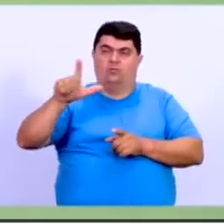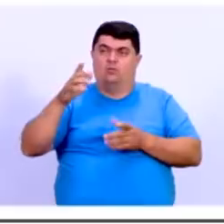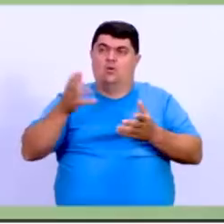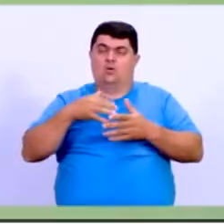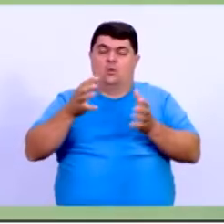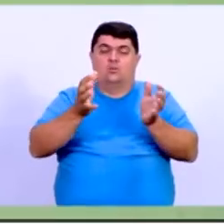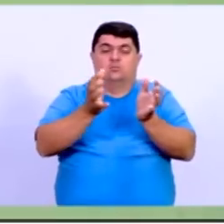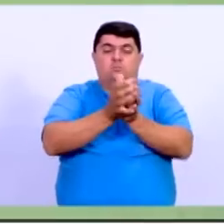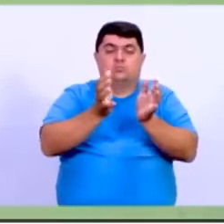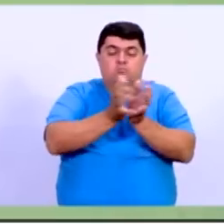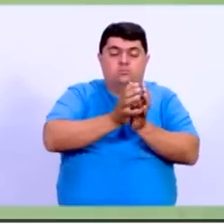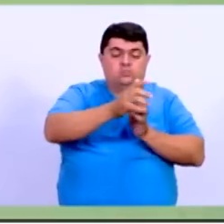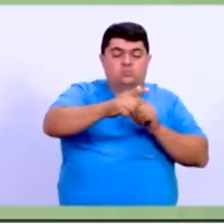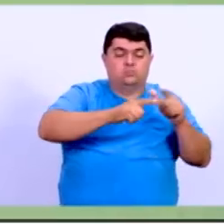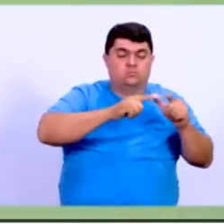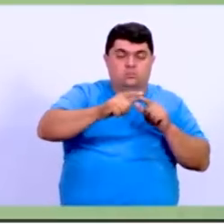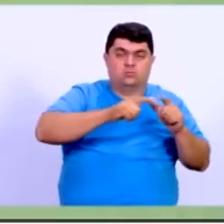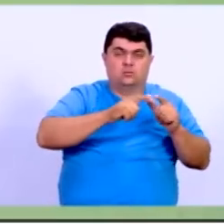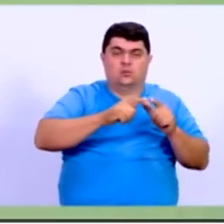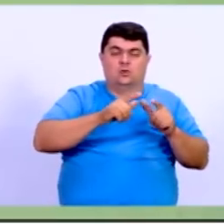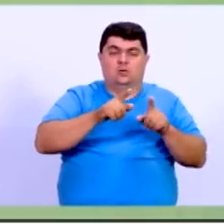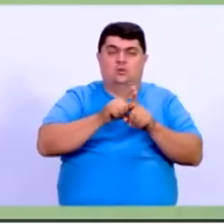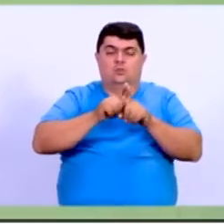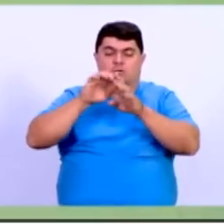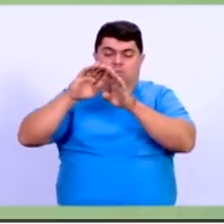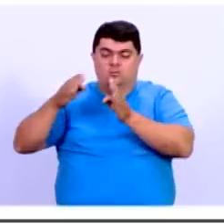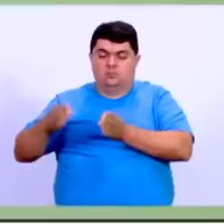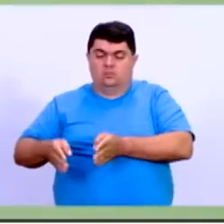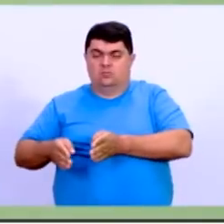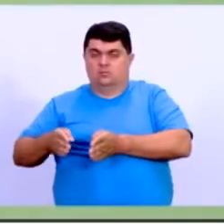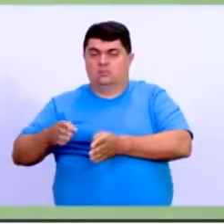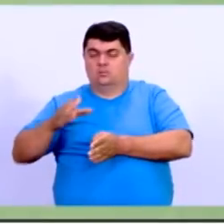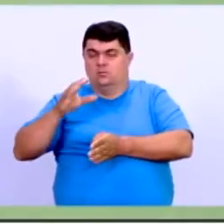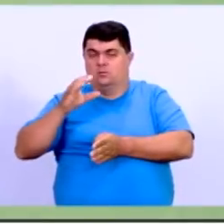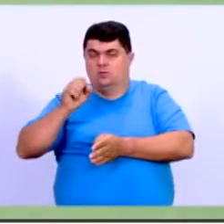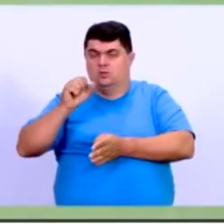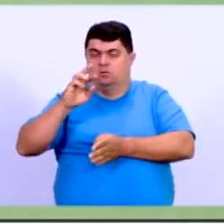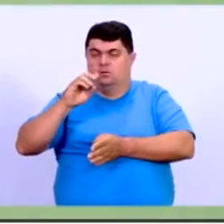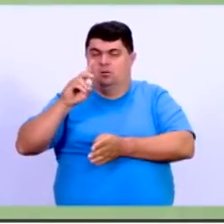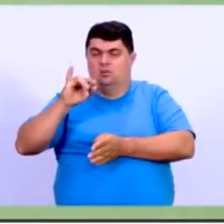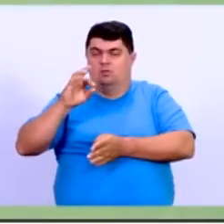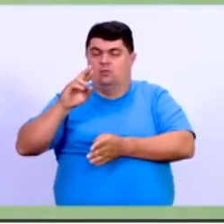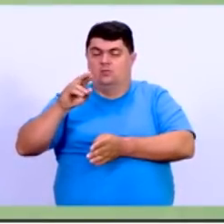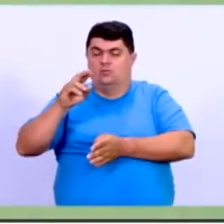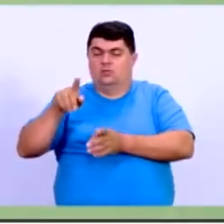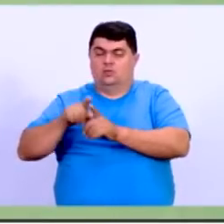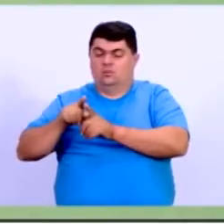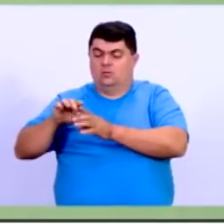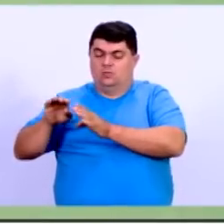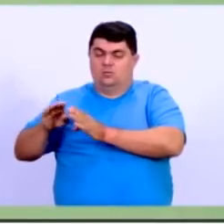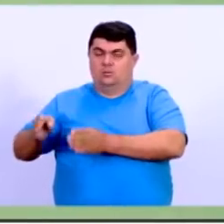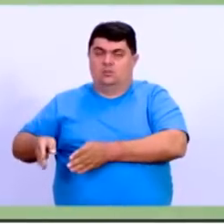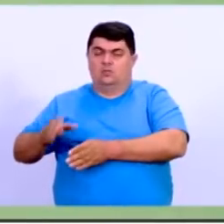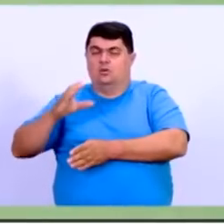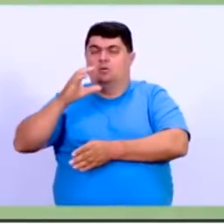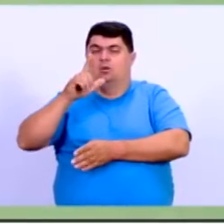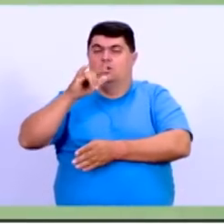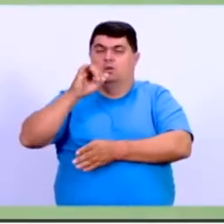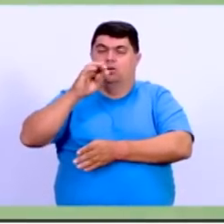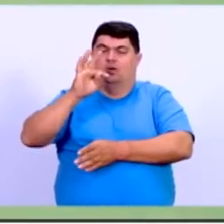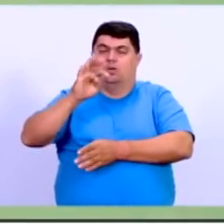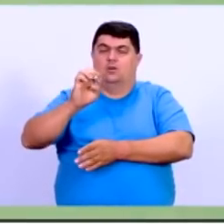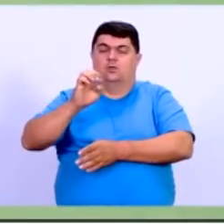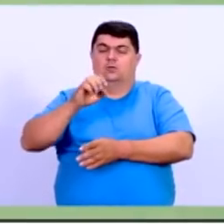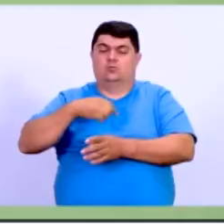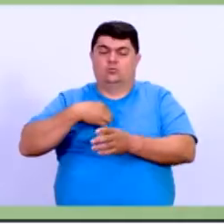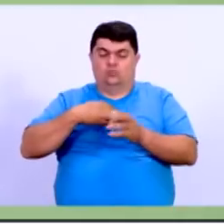trabalho e cliente-servidor. São duas arquiteturas que a gente tem que pegar e entender agora, tá? Uma é diferente da outra, né?